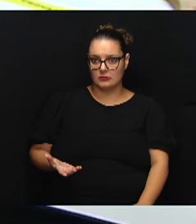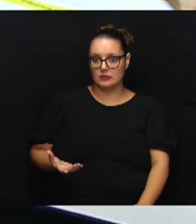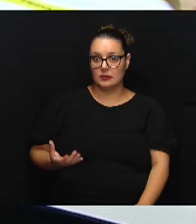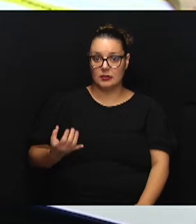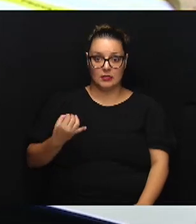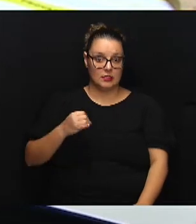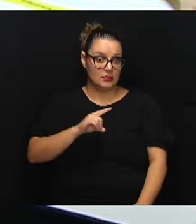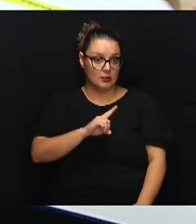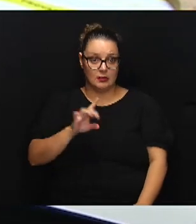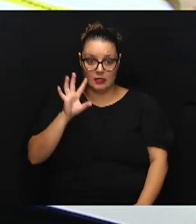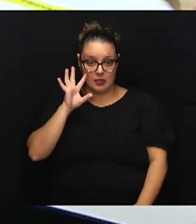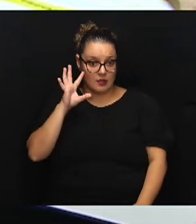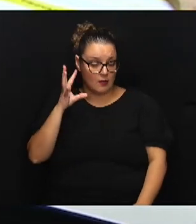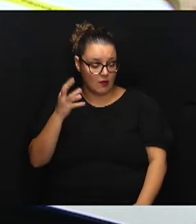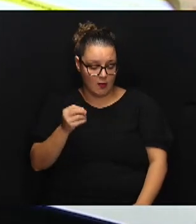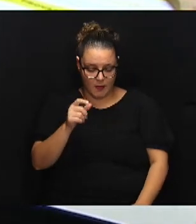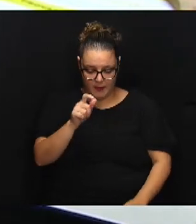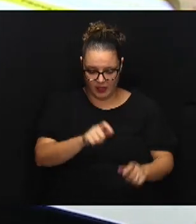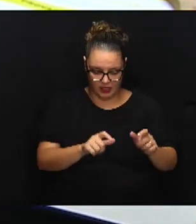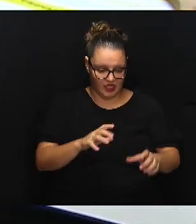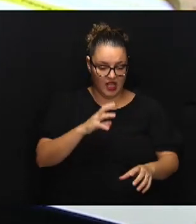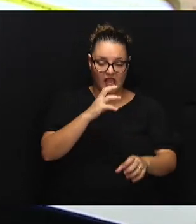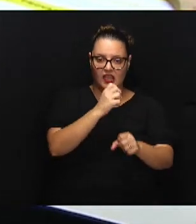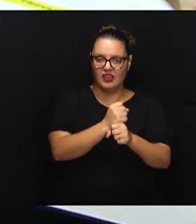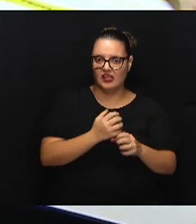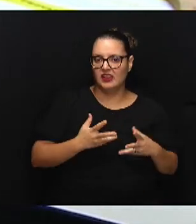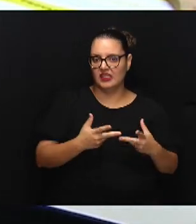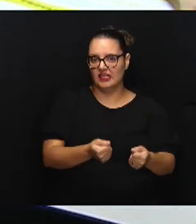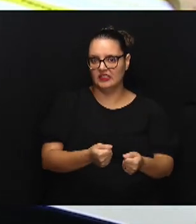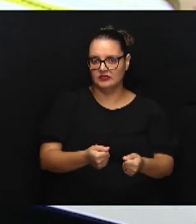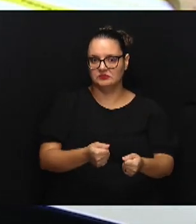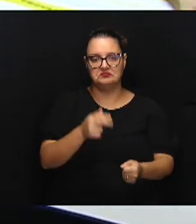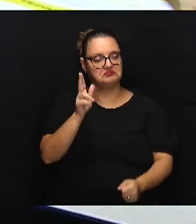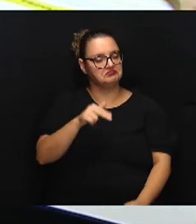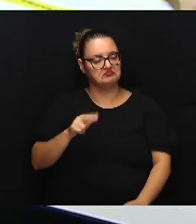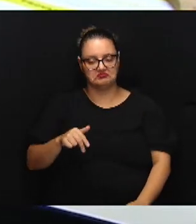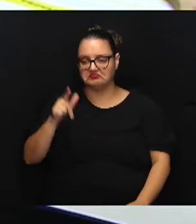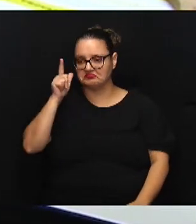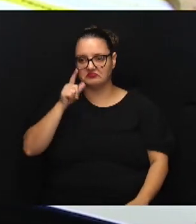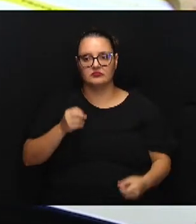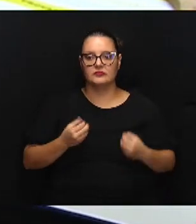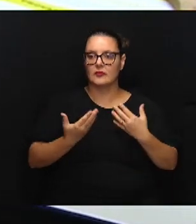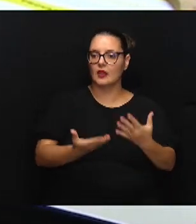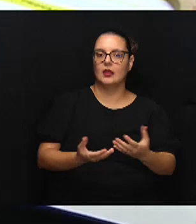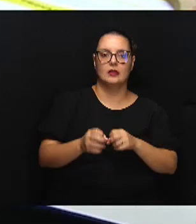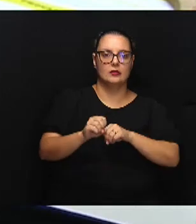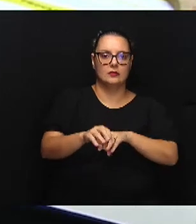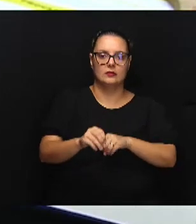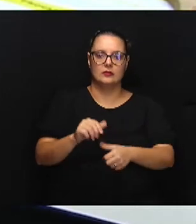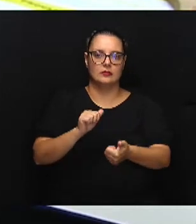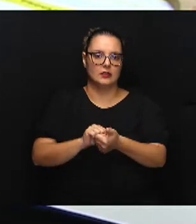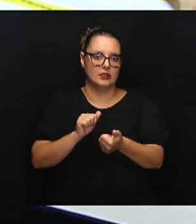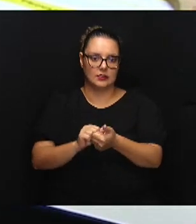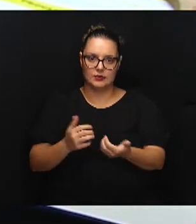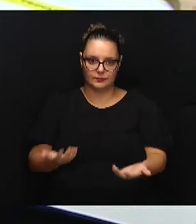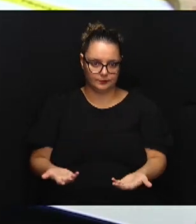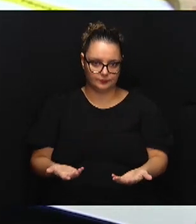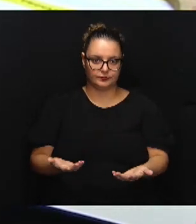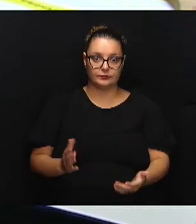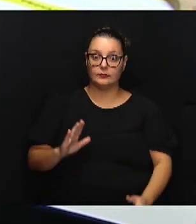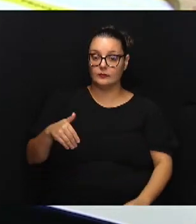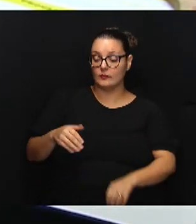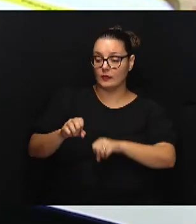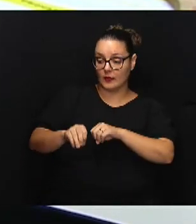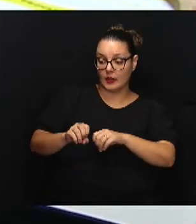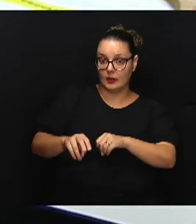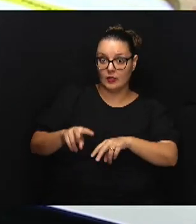não compreendê-los na sua totalidade, a gente nunca vai conseguir entregar uma educação de qualidade. Quando a educação